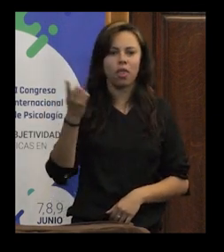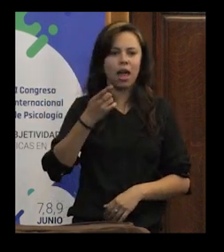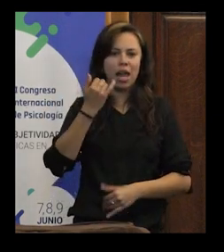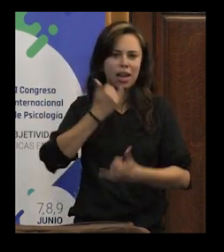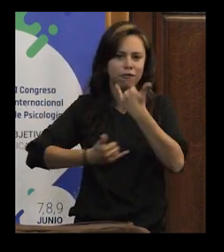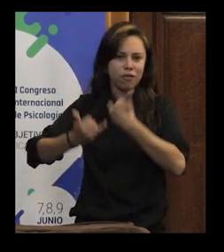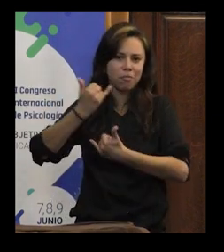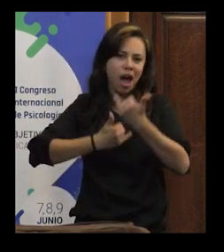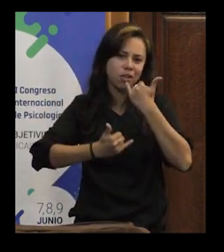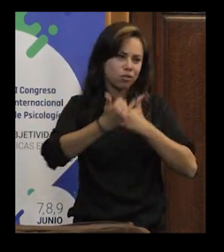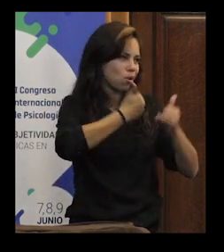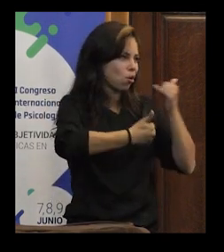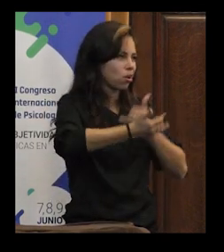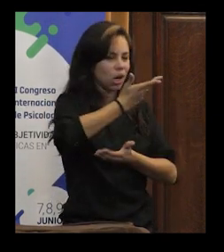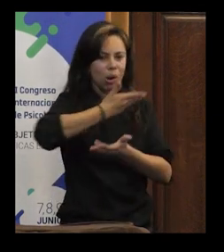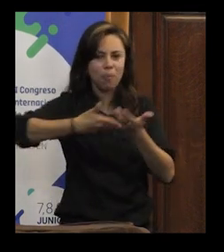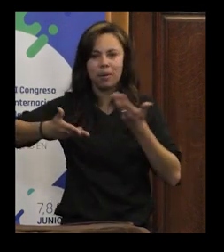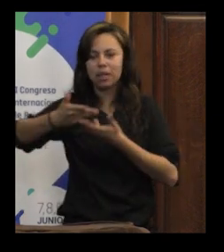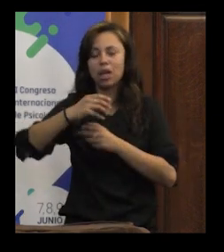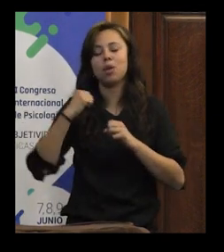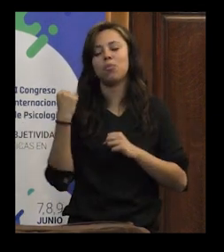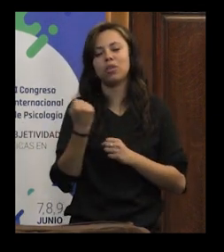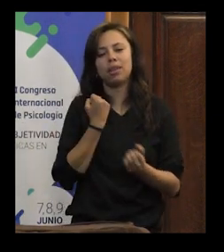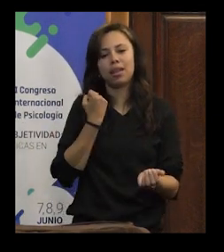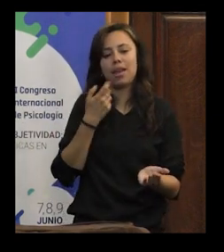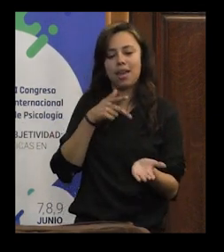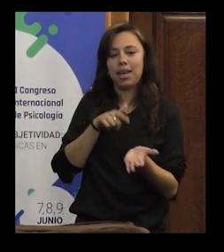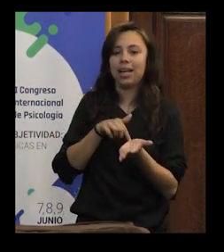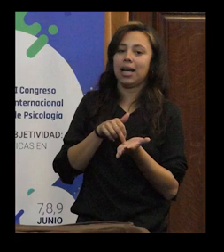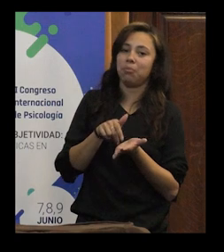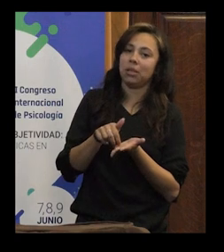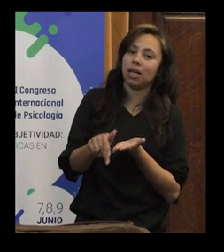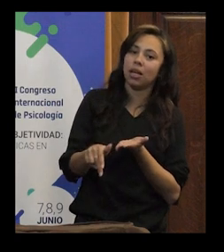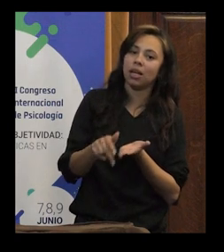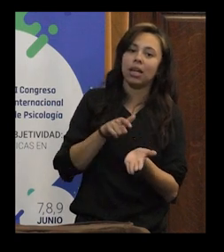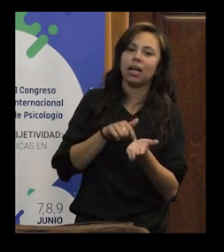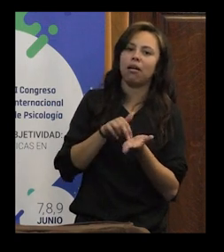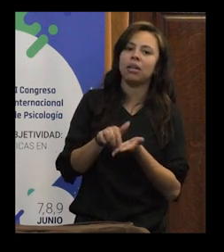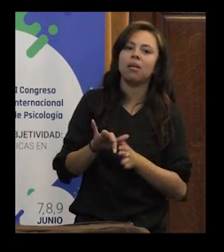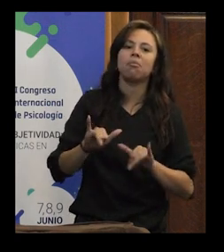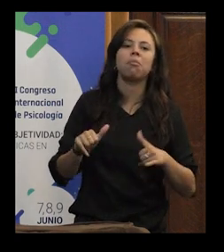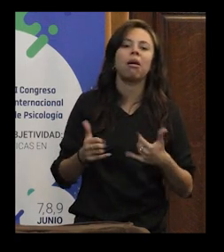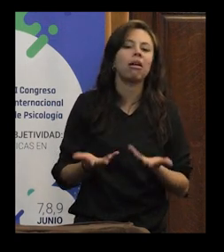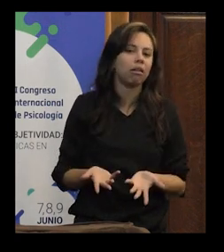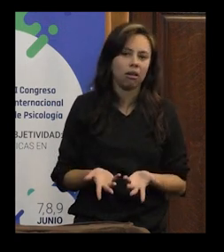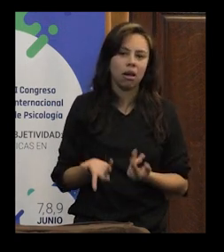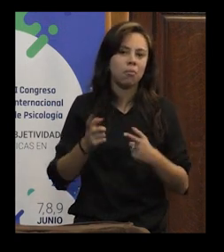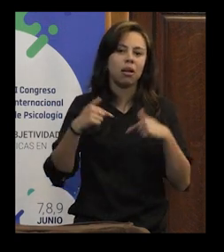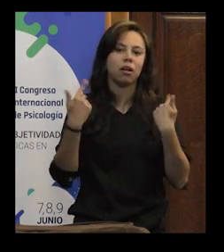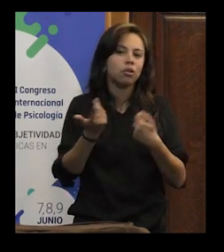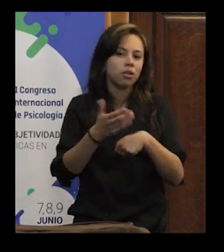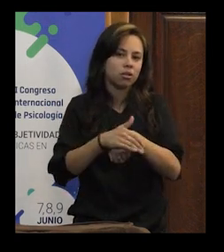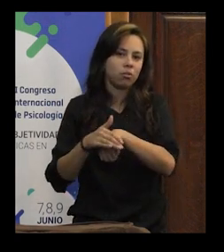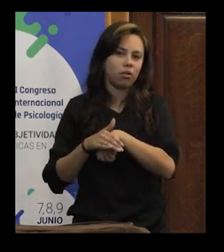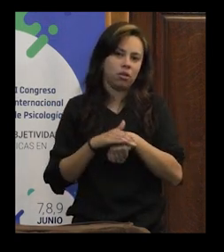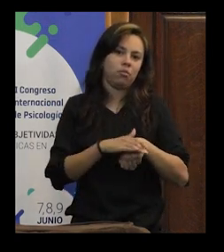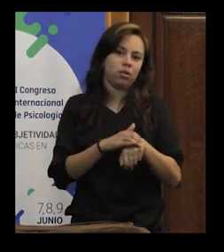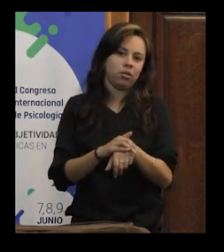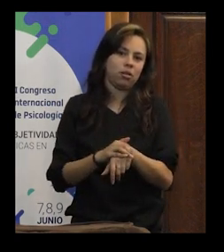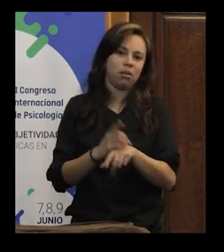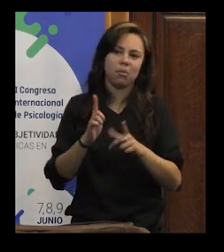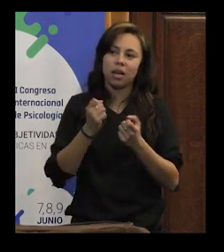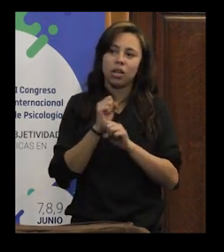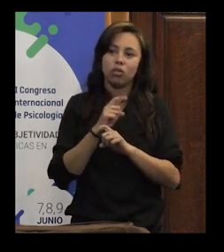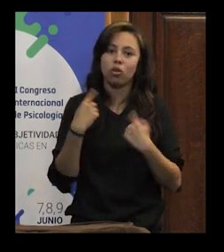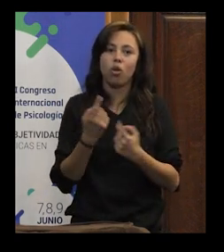que a informação genere responsabilidade e esta, por sua vez, pode